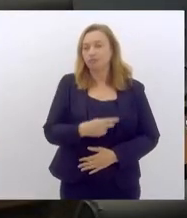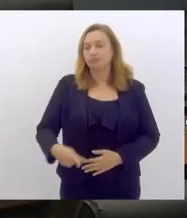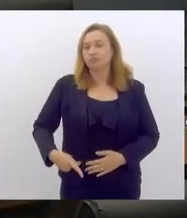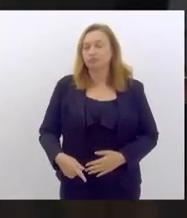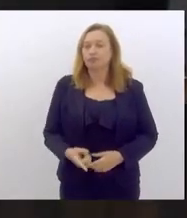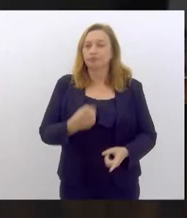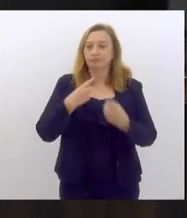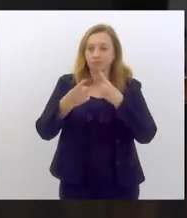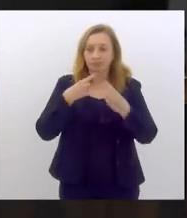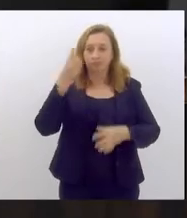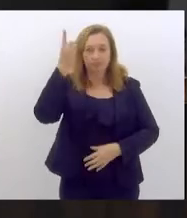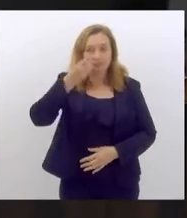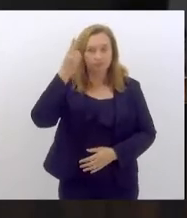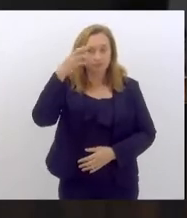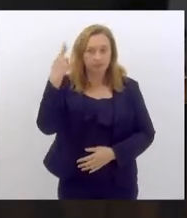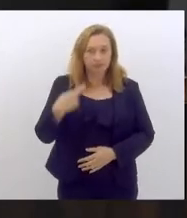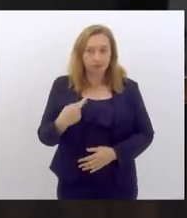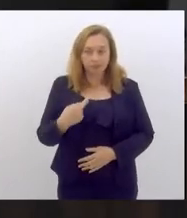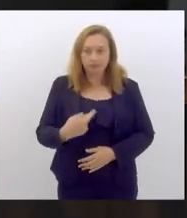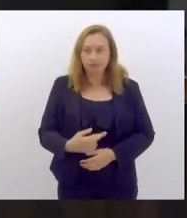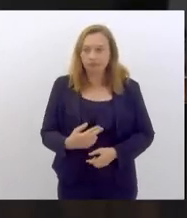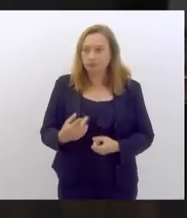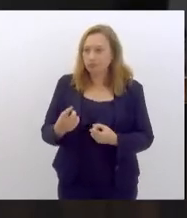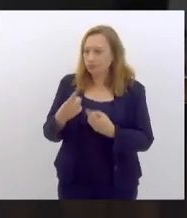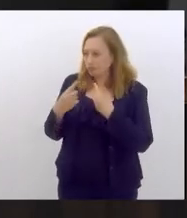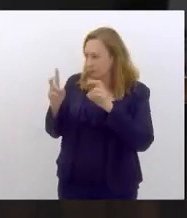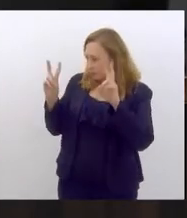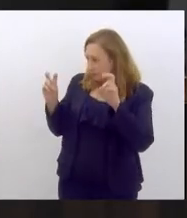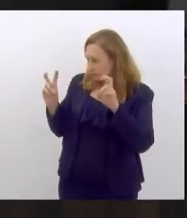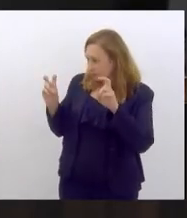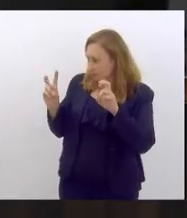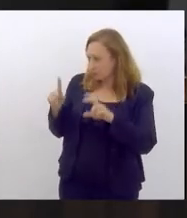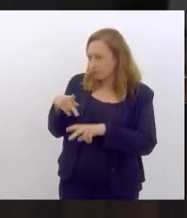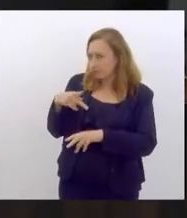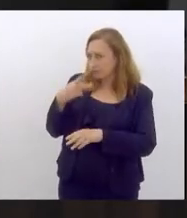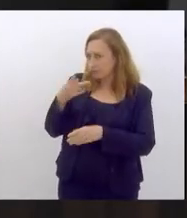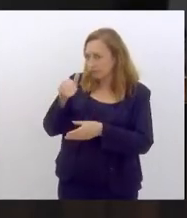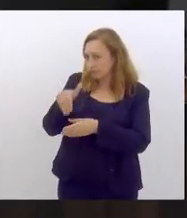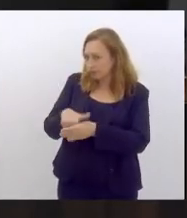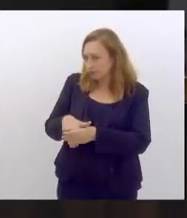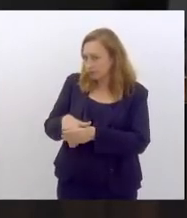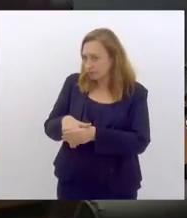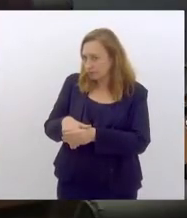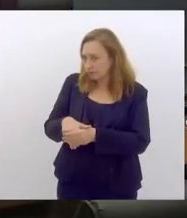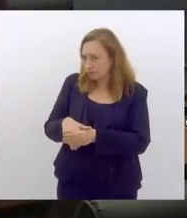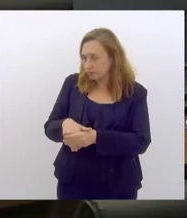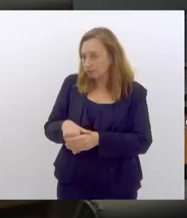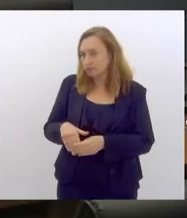Para discutir, deputada Renata Souza pretende discutir a matéria ou vai fazer declaração de voto?